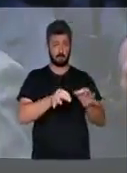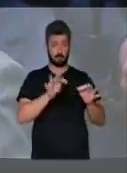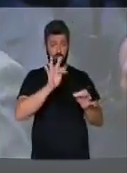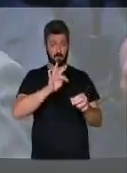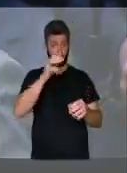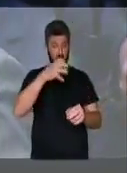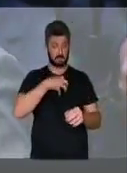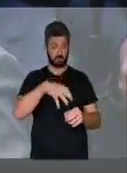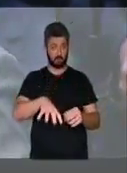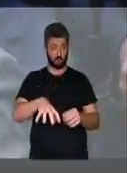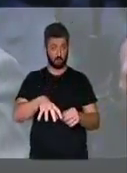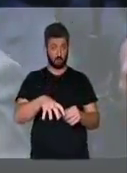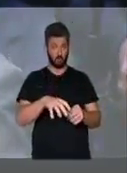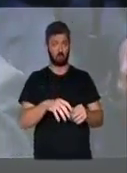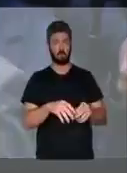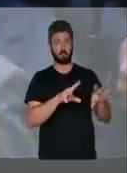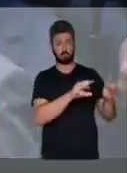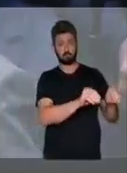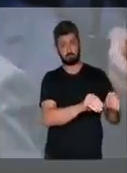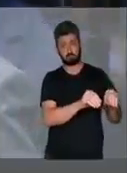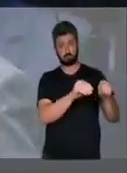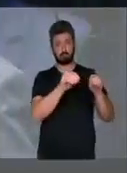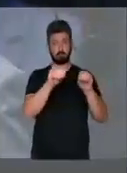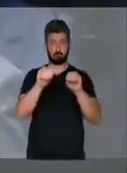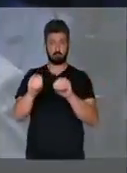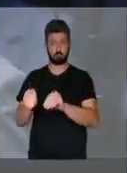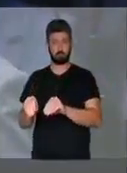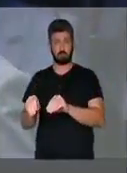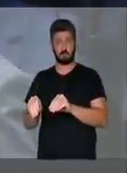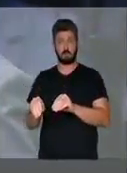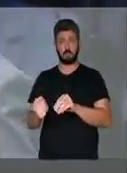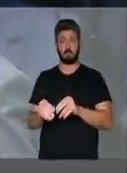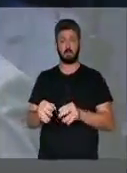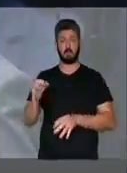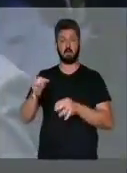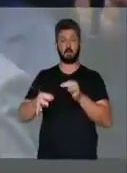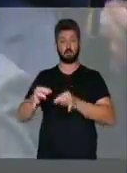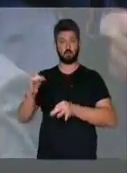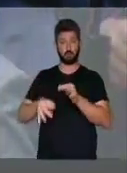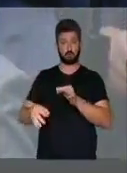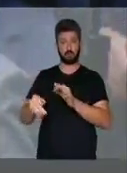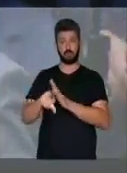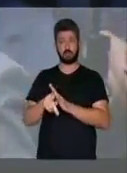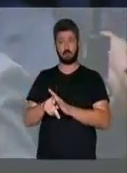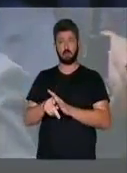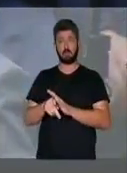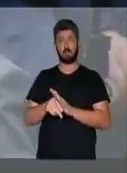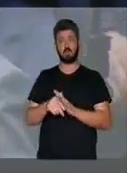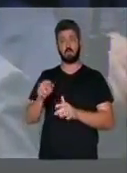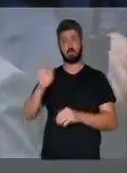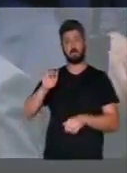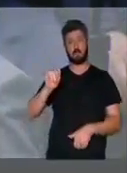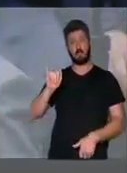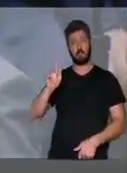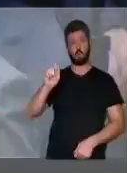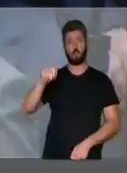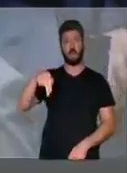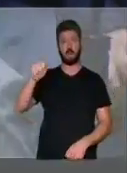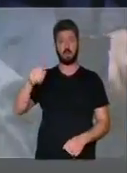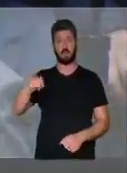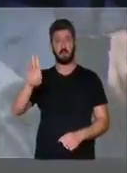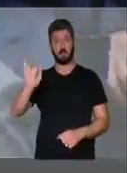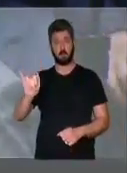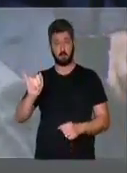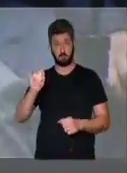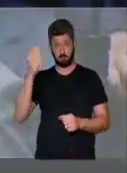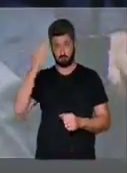Justiça Federal em Salvador, remanejando esses recursos para a vara da Justiça Federal em Guanambi. Então,